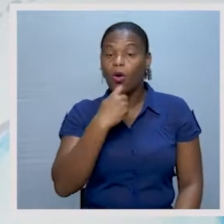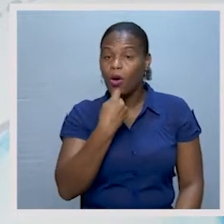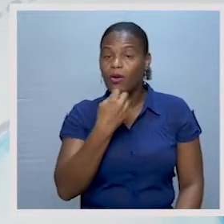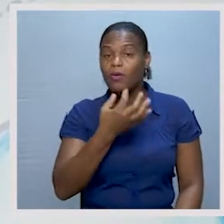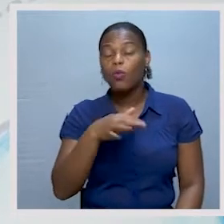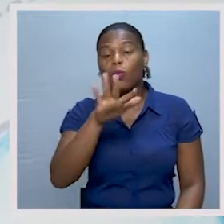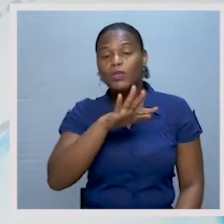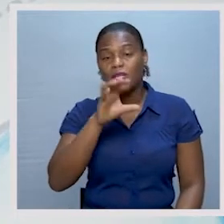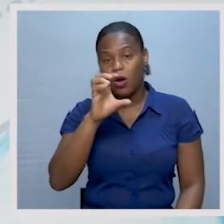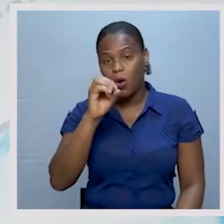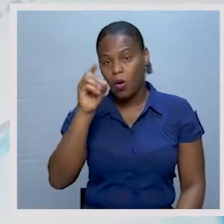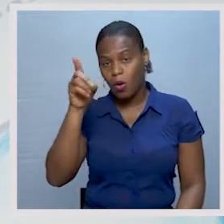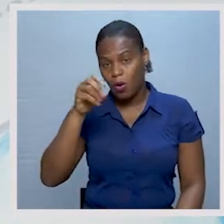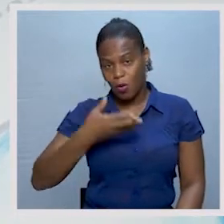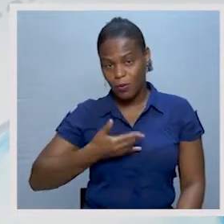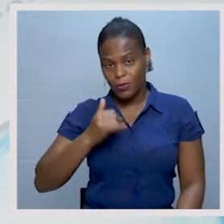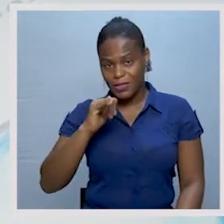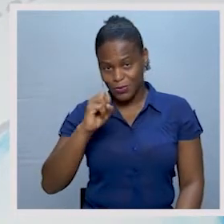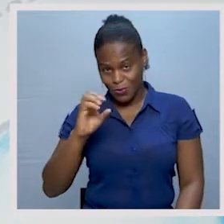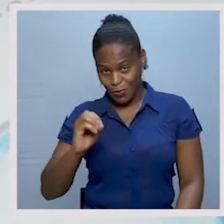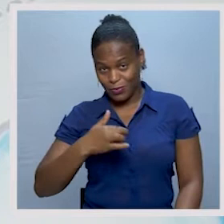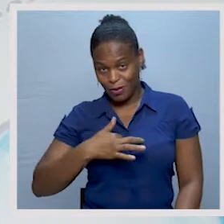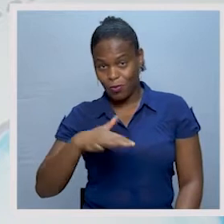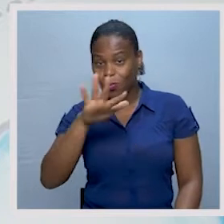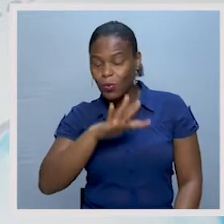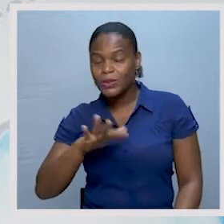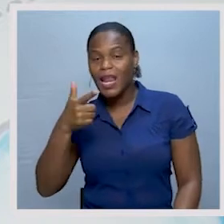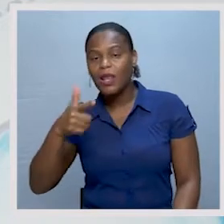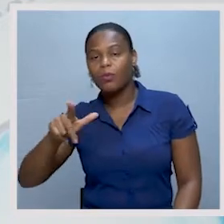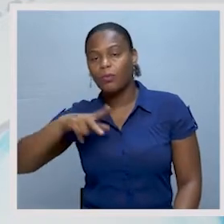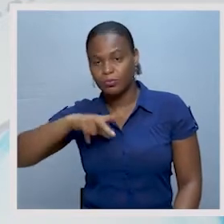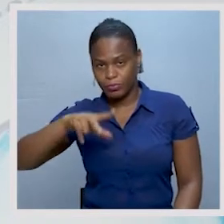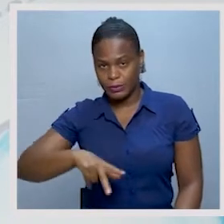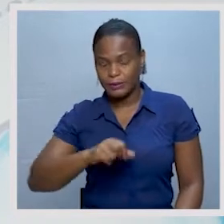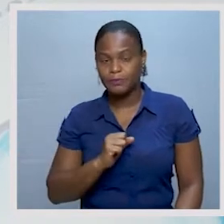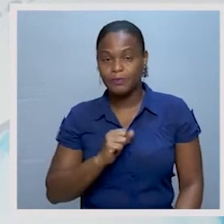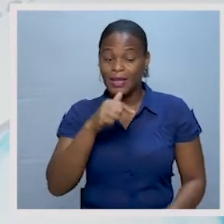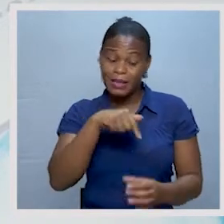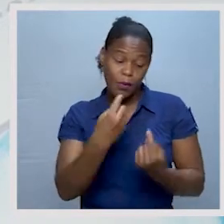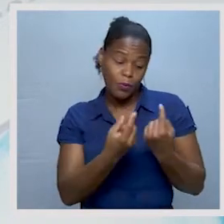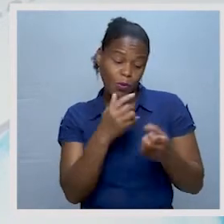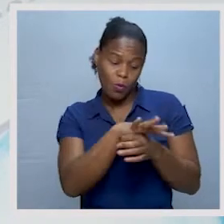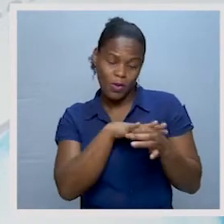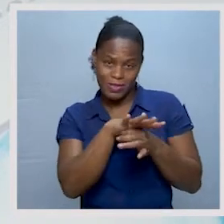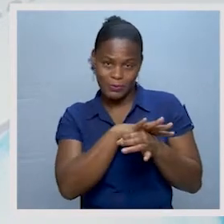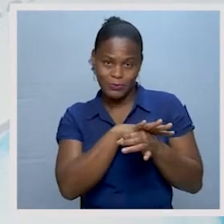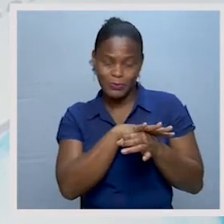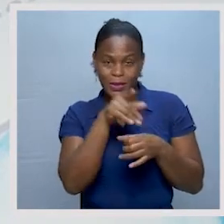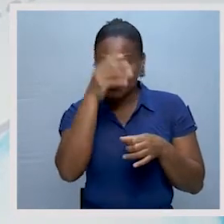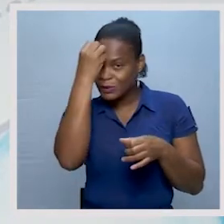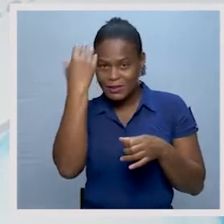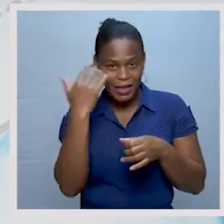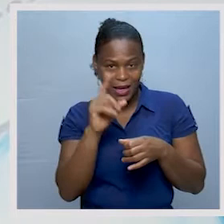língua portuguesa. Muito bem. Dentro de um determinado contexto.